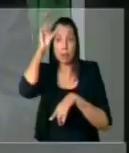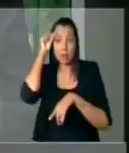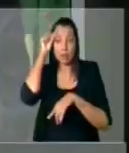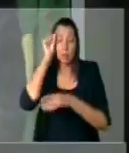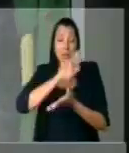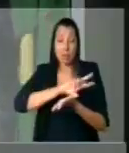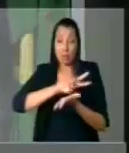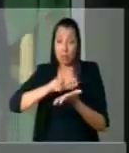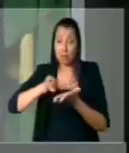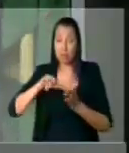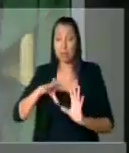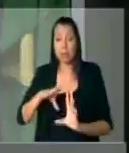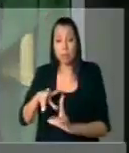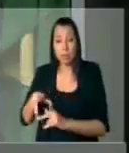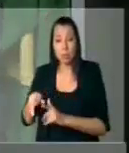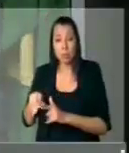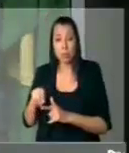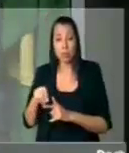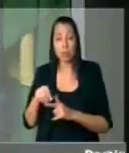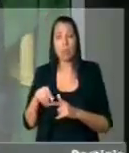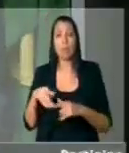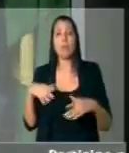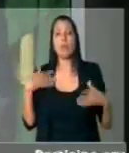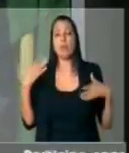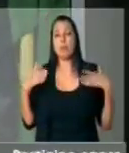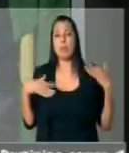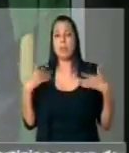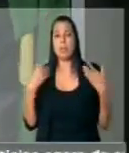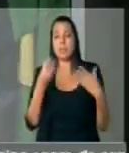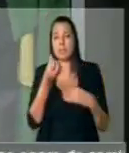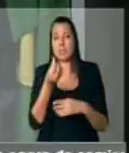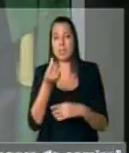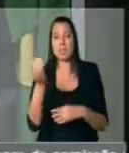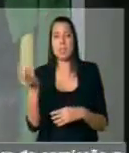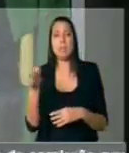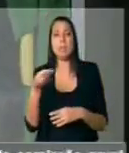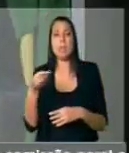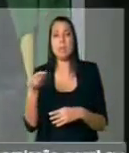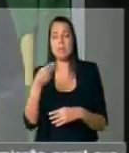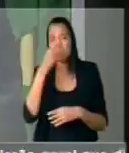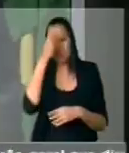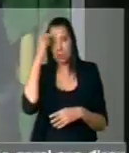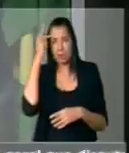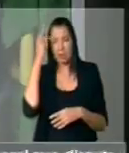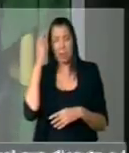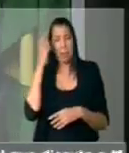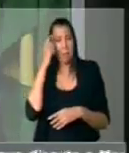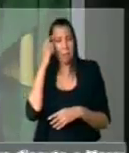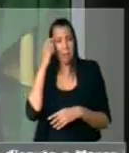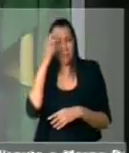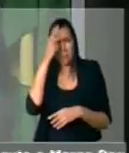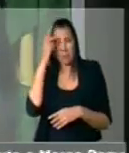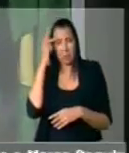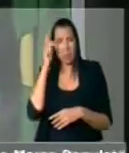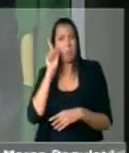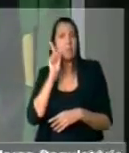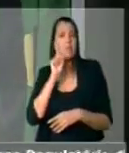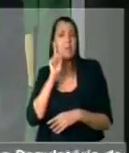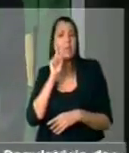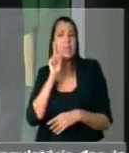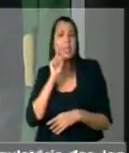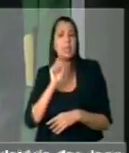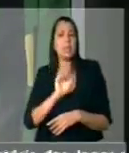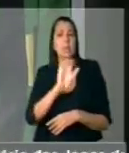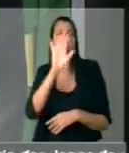do mundo, e o turismo é de 6 milhões de pessoas. Imagine que o cidadão americano, europeu, vai